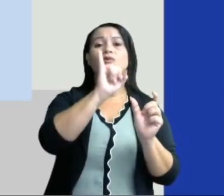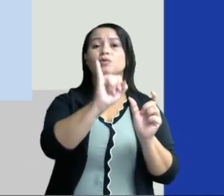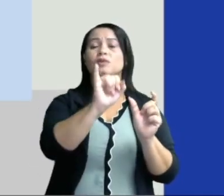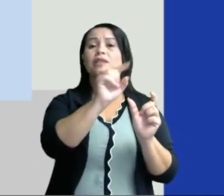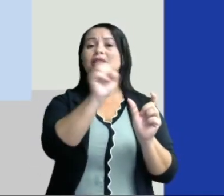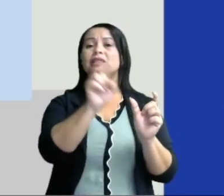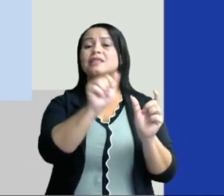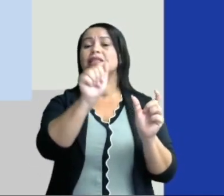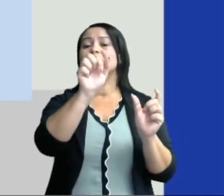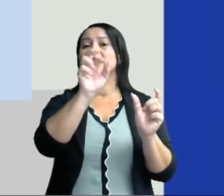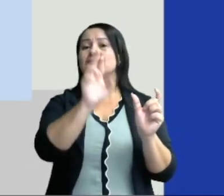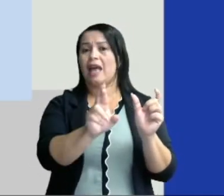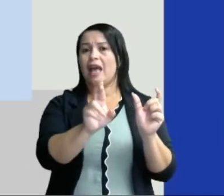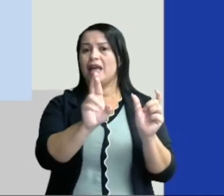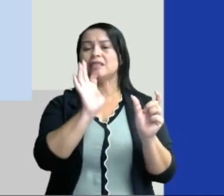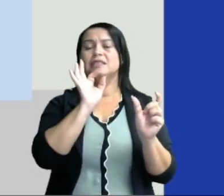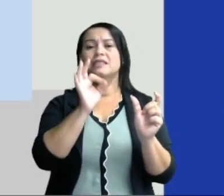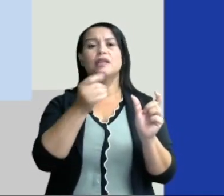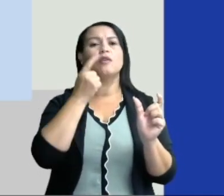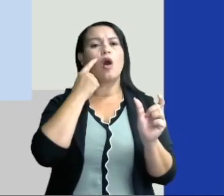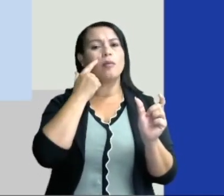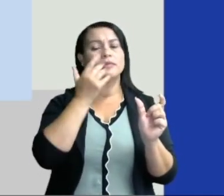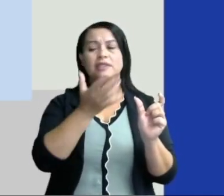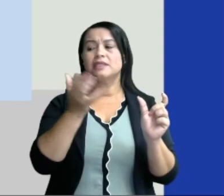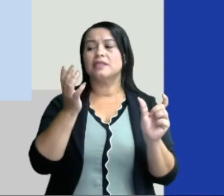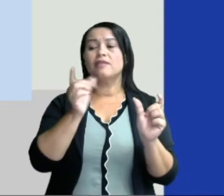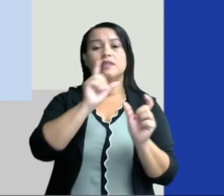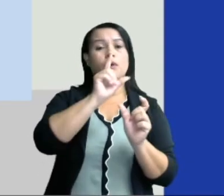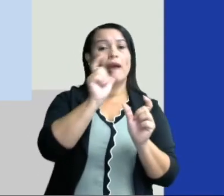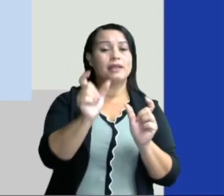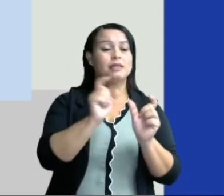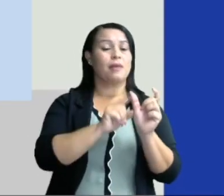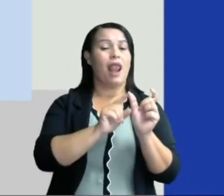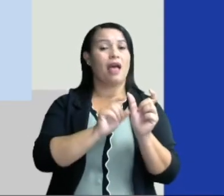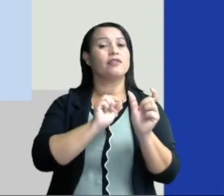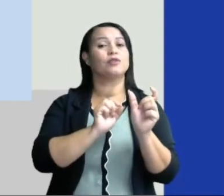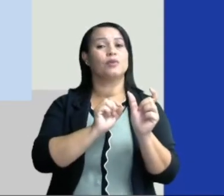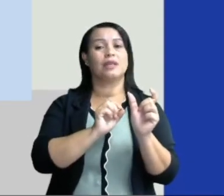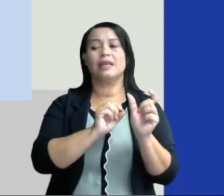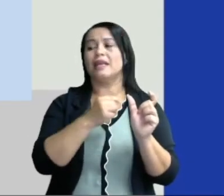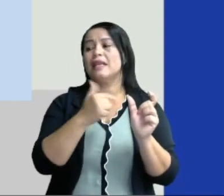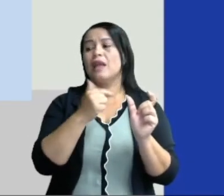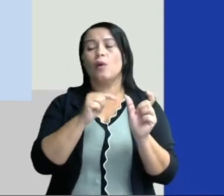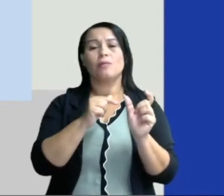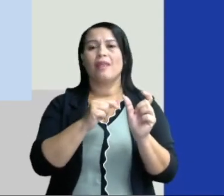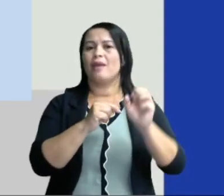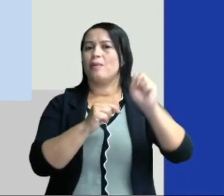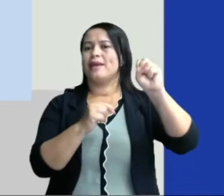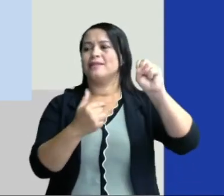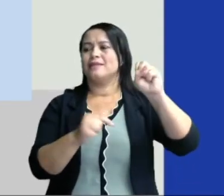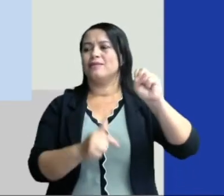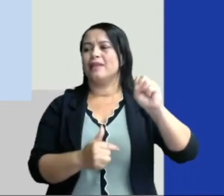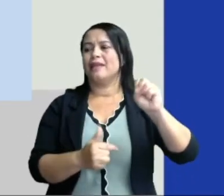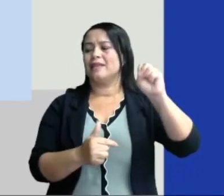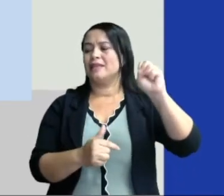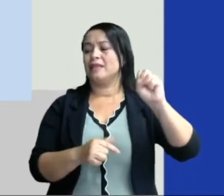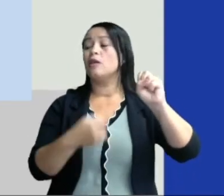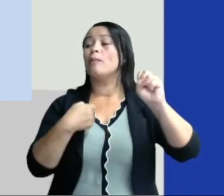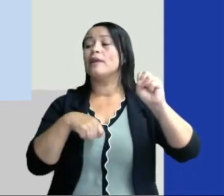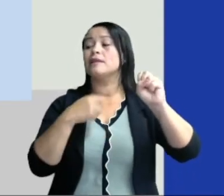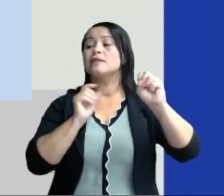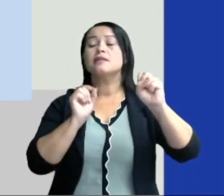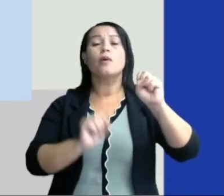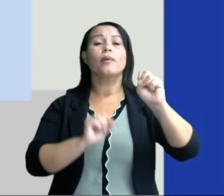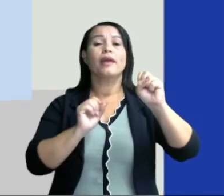-ar com Z. Então, essas palavras aqui, elas não têm letra S. Então, eu